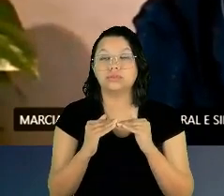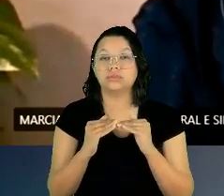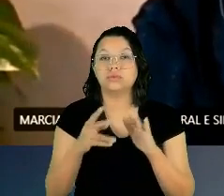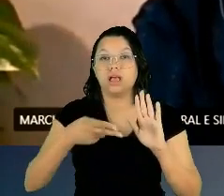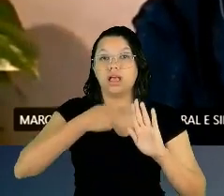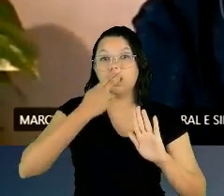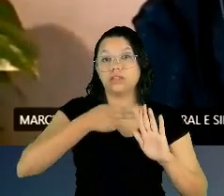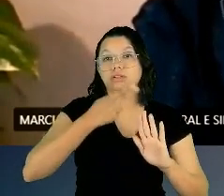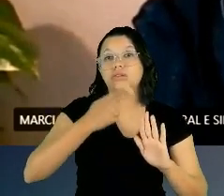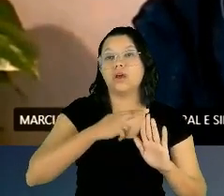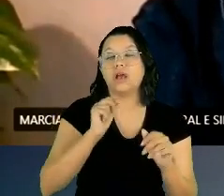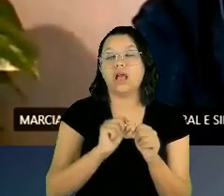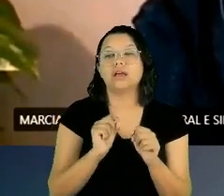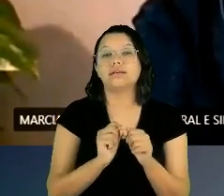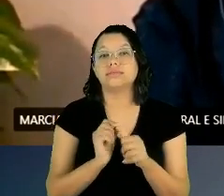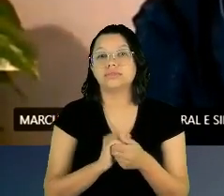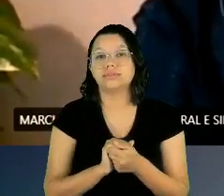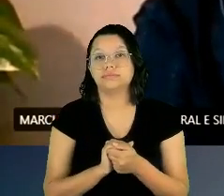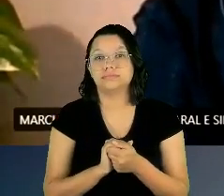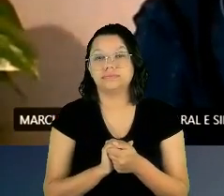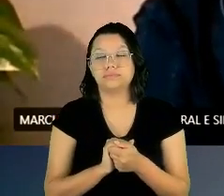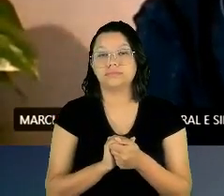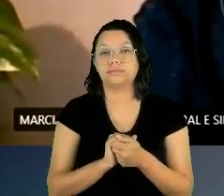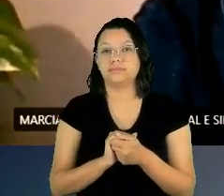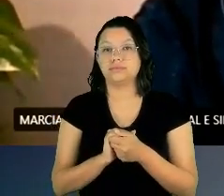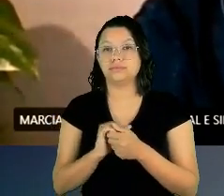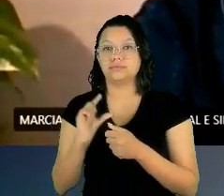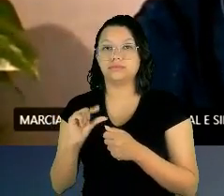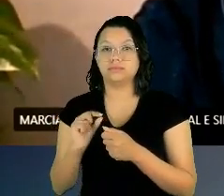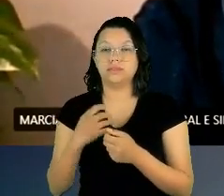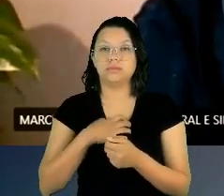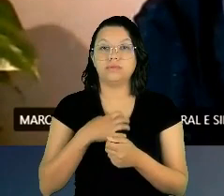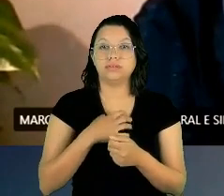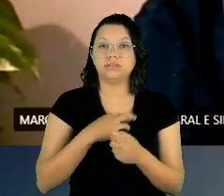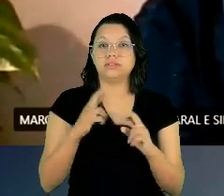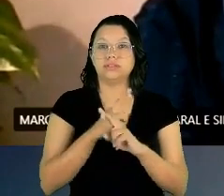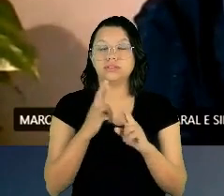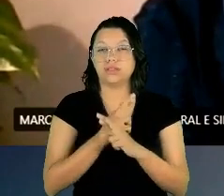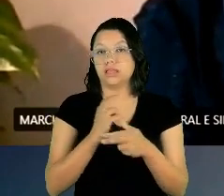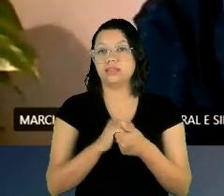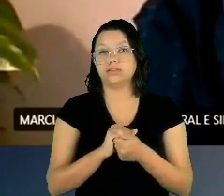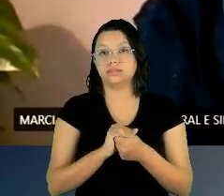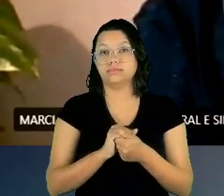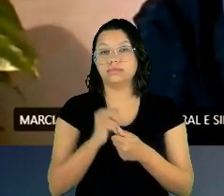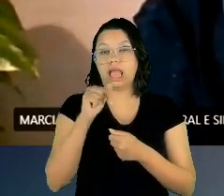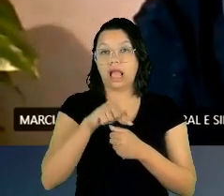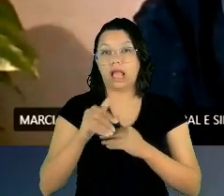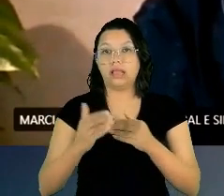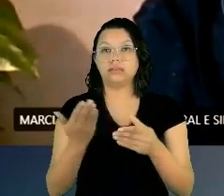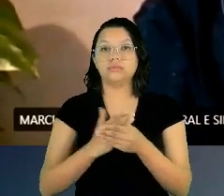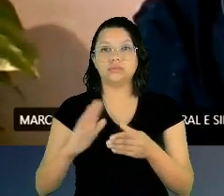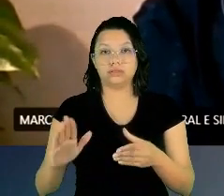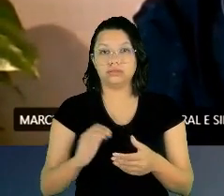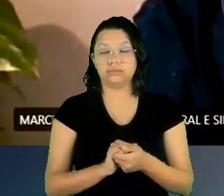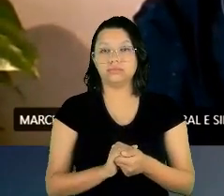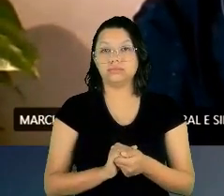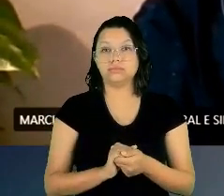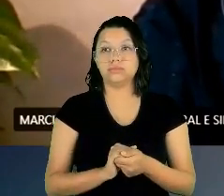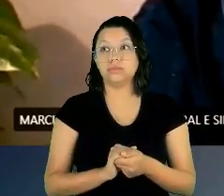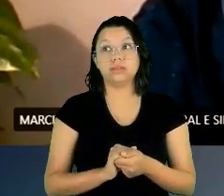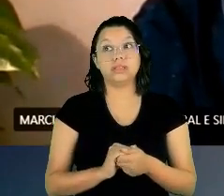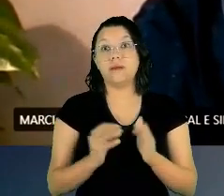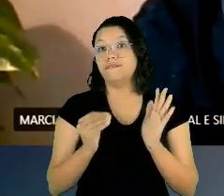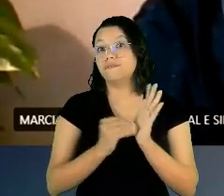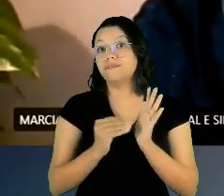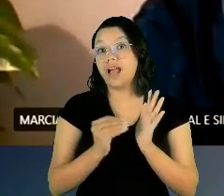realmente perante as normas estabelecidas e menos pelo que sente em relação àquele